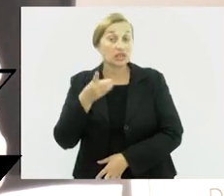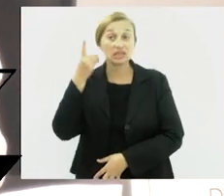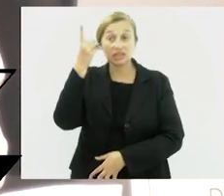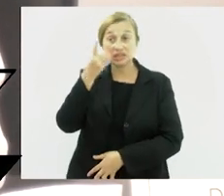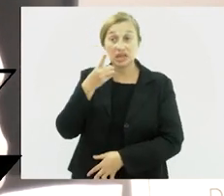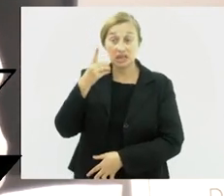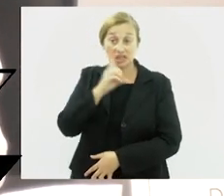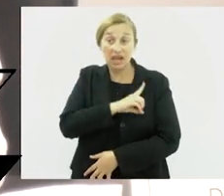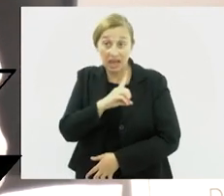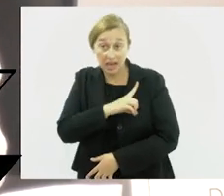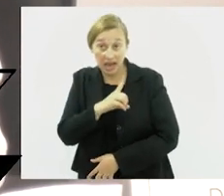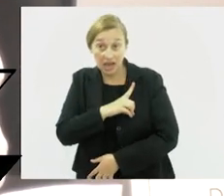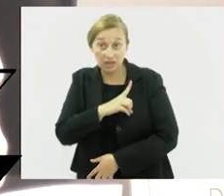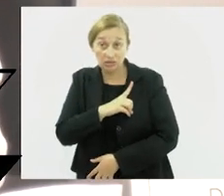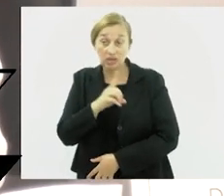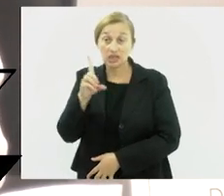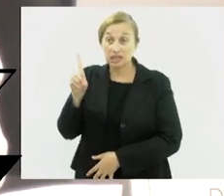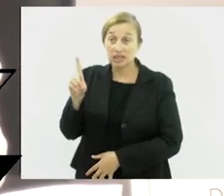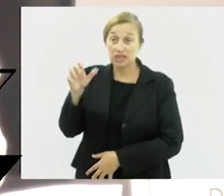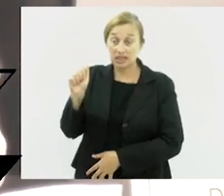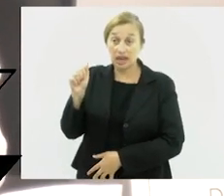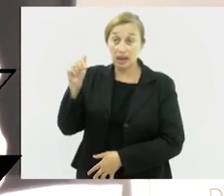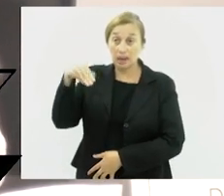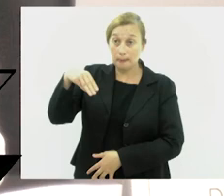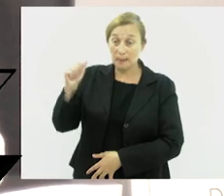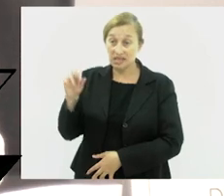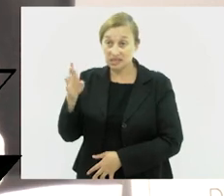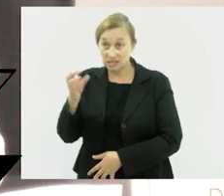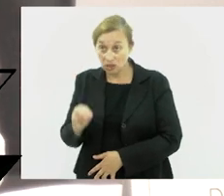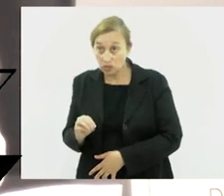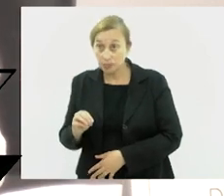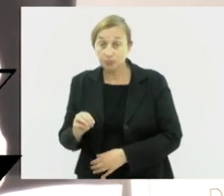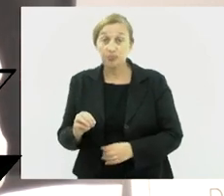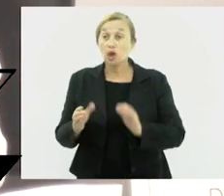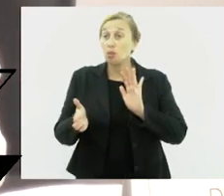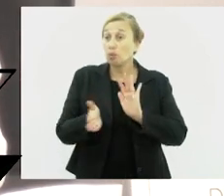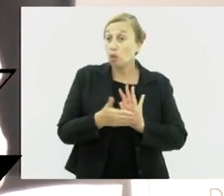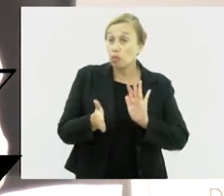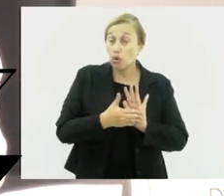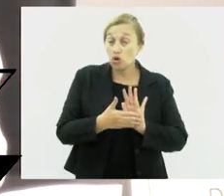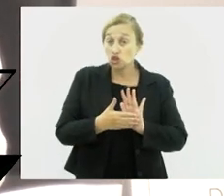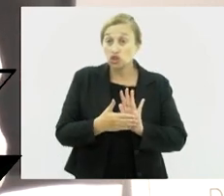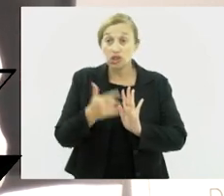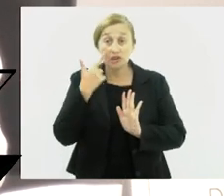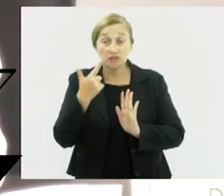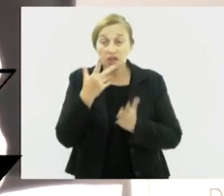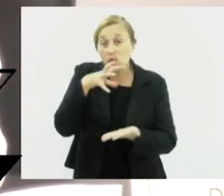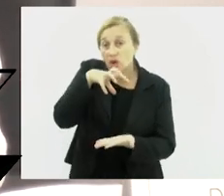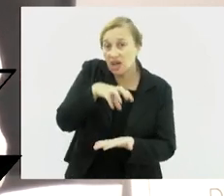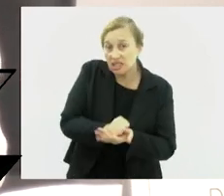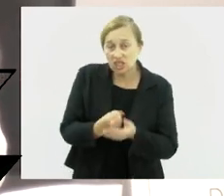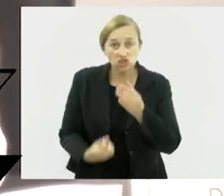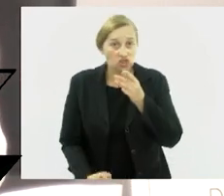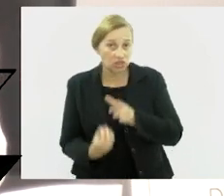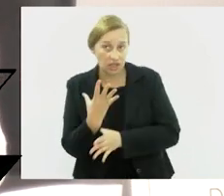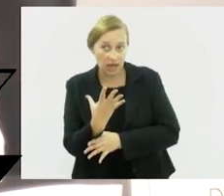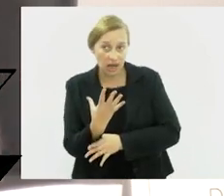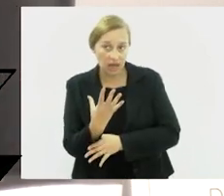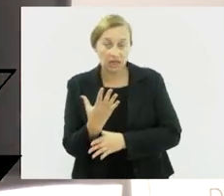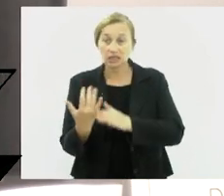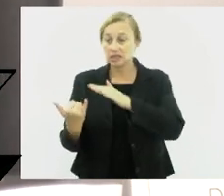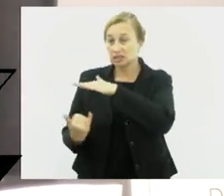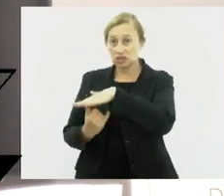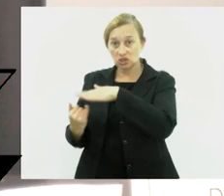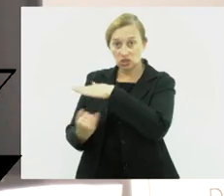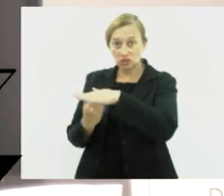que a gente pode, Léo Vieira, propor e apertar que se faça o cadastro das